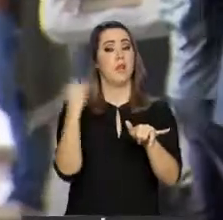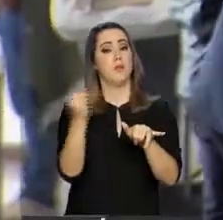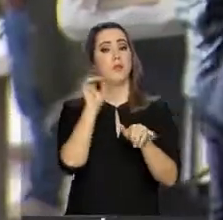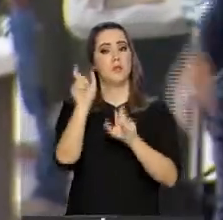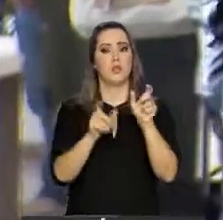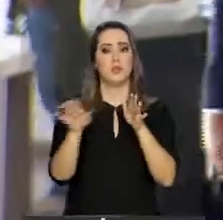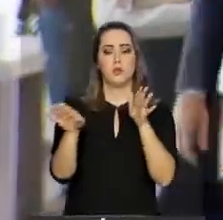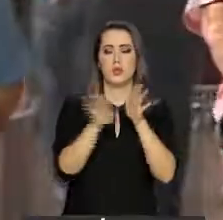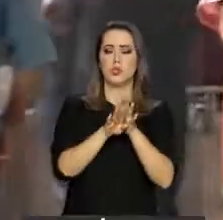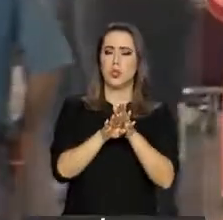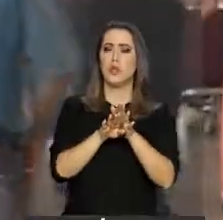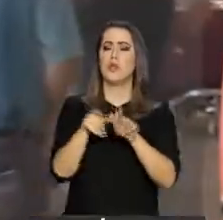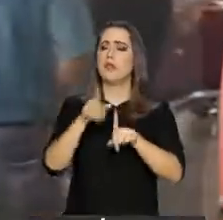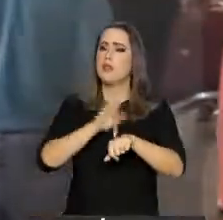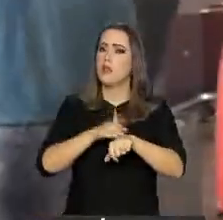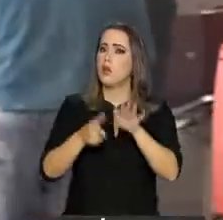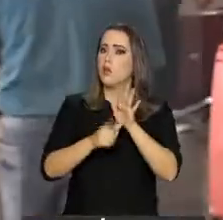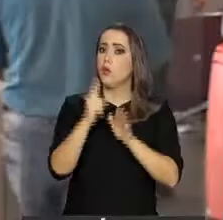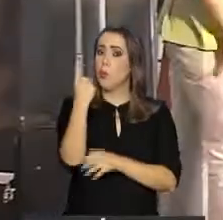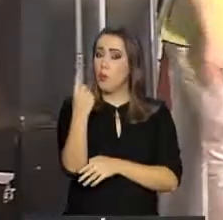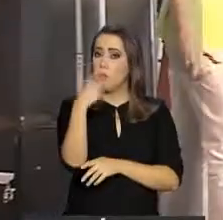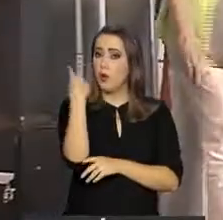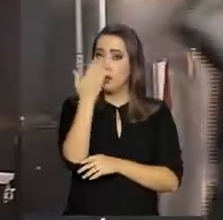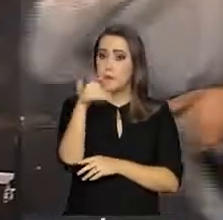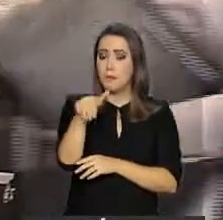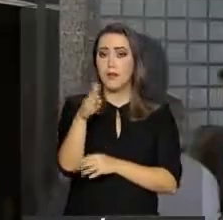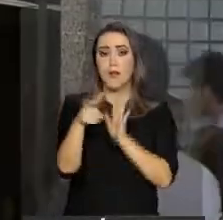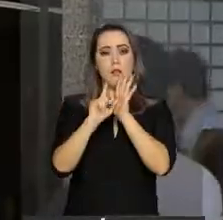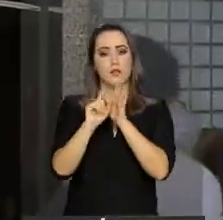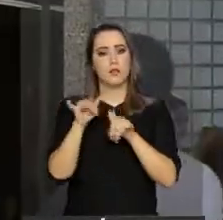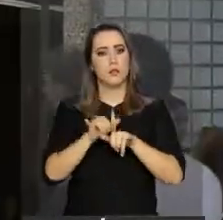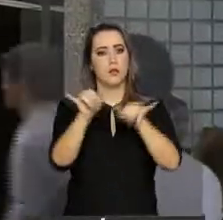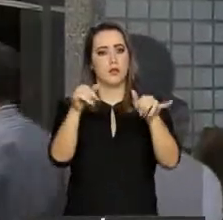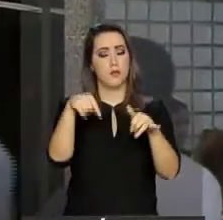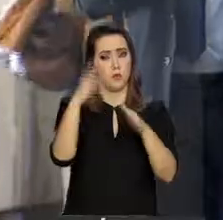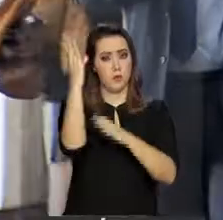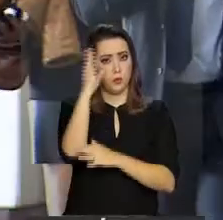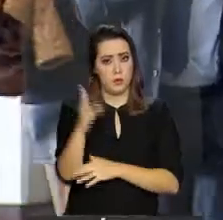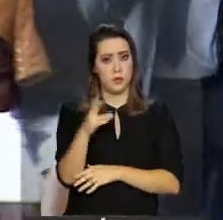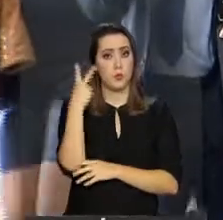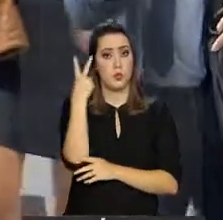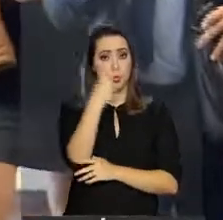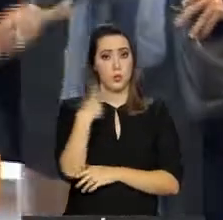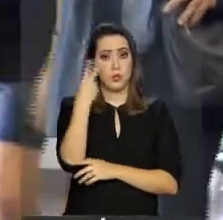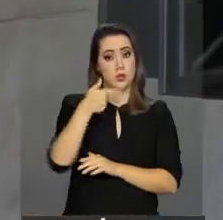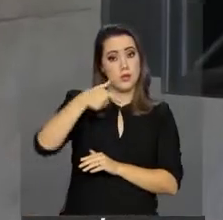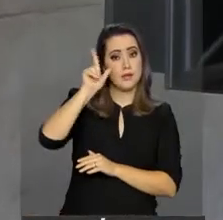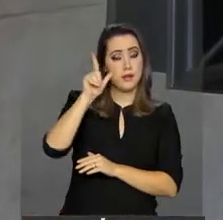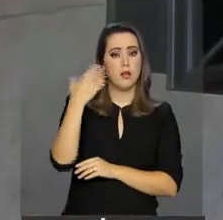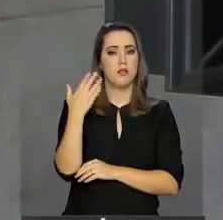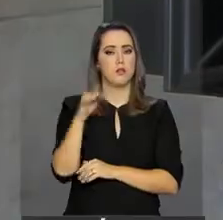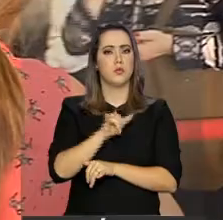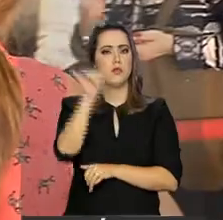os passageiros cheguem no aeroporto com no mínimo uma hora e meia de antecedência para vôos nacionais e duas horas e meia para voos